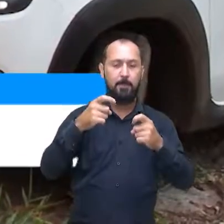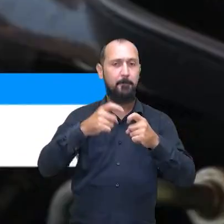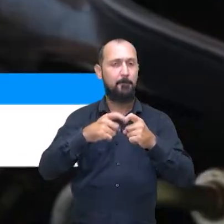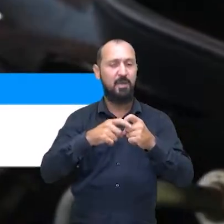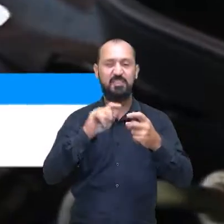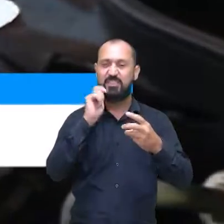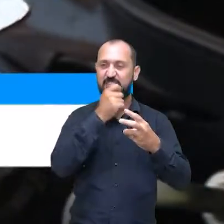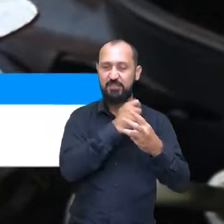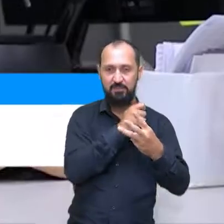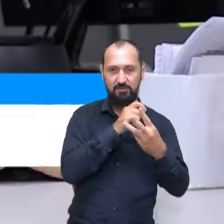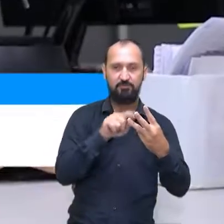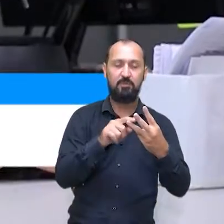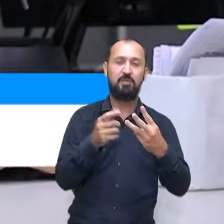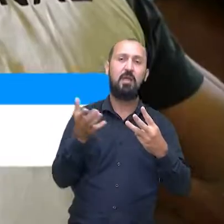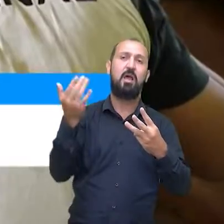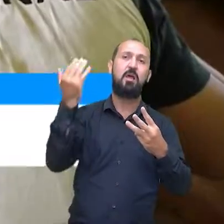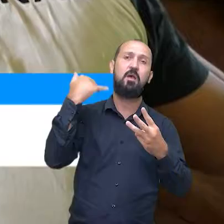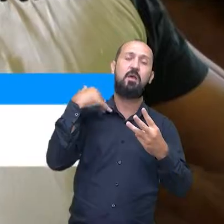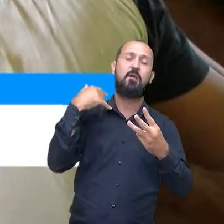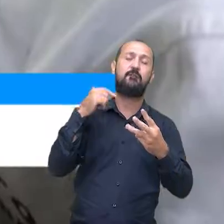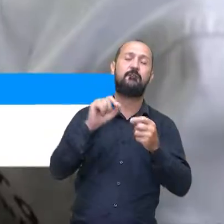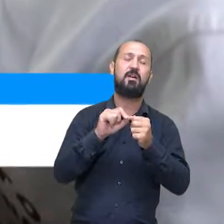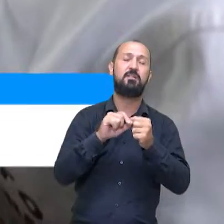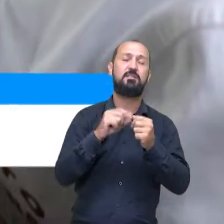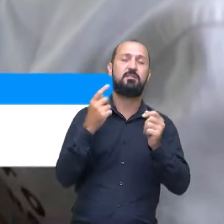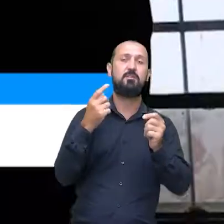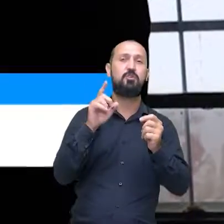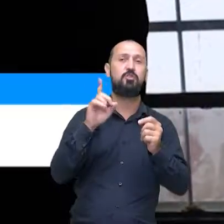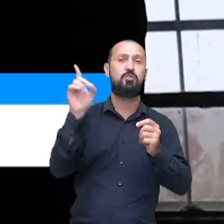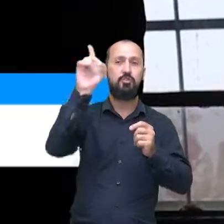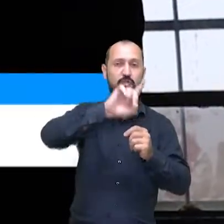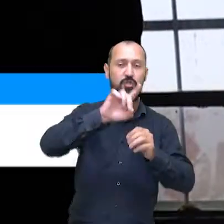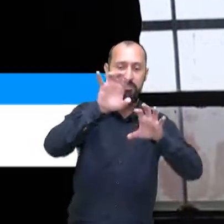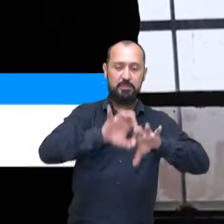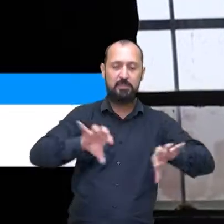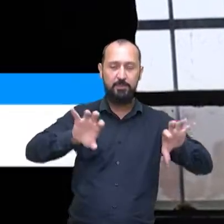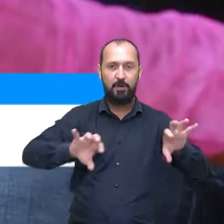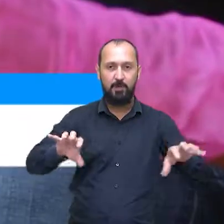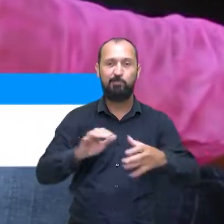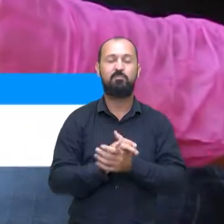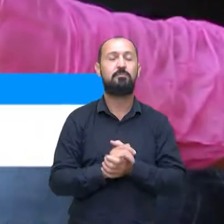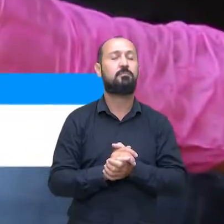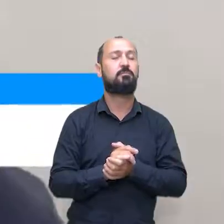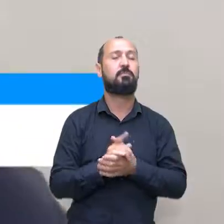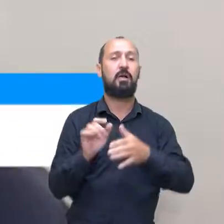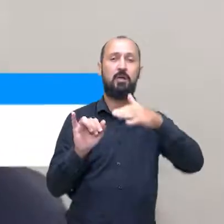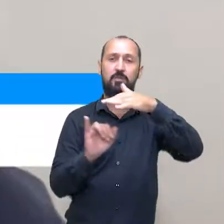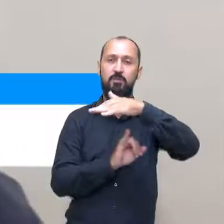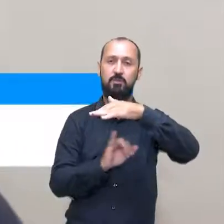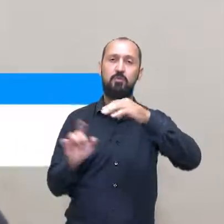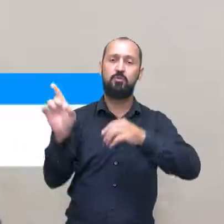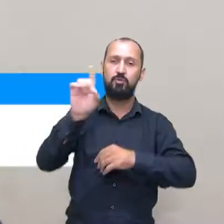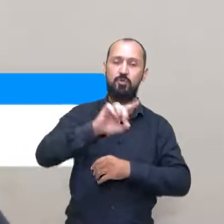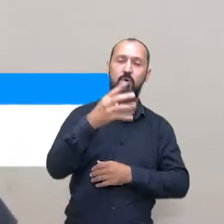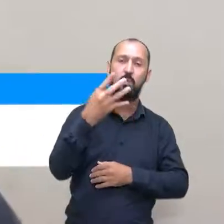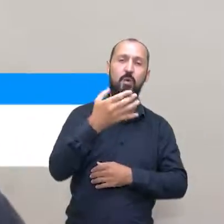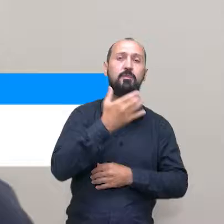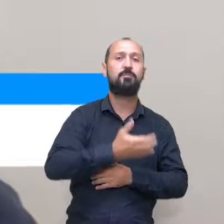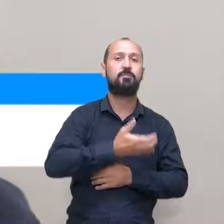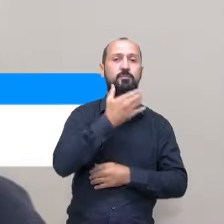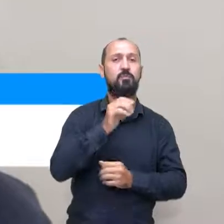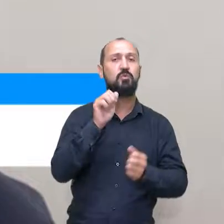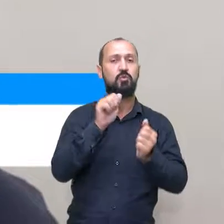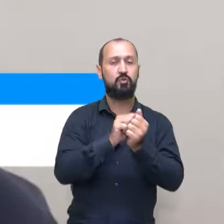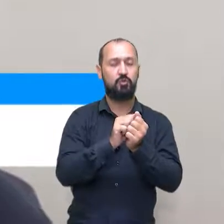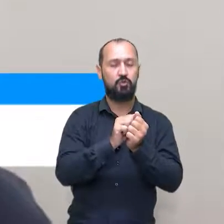criminal, médico e odontólogo, que anteriormente era comemorado em dias diferentes. A instituição do dia